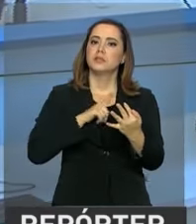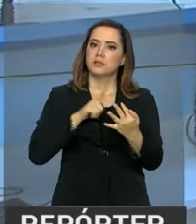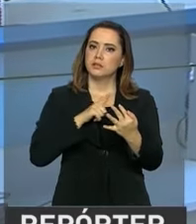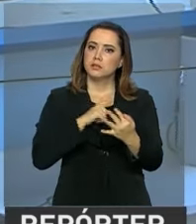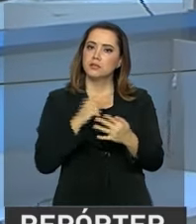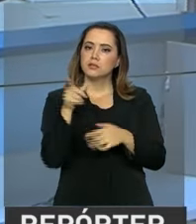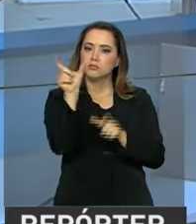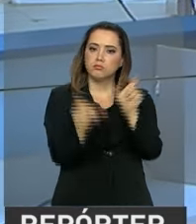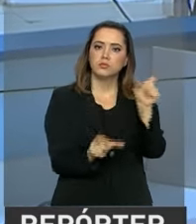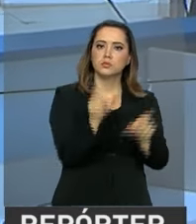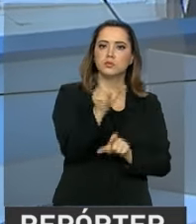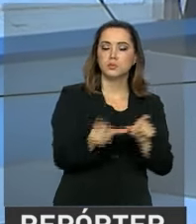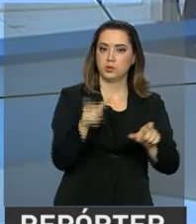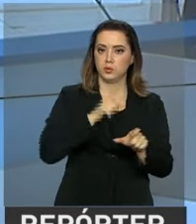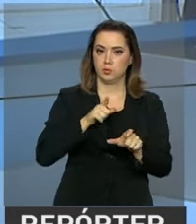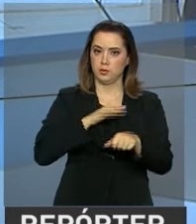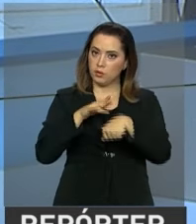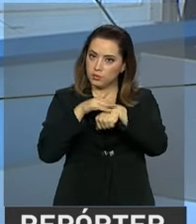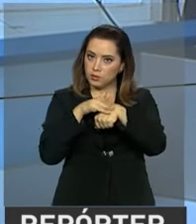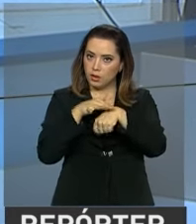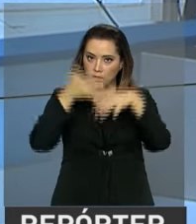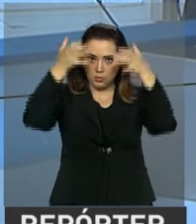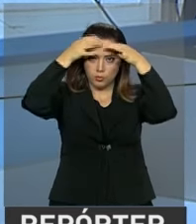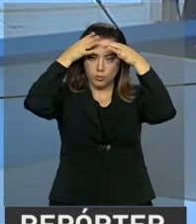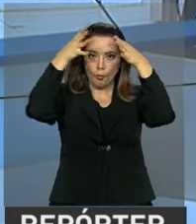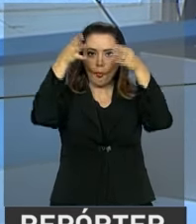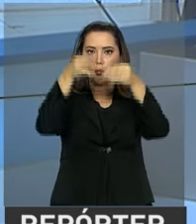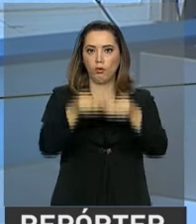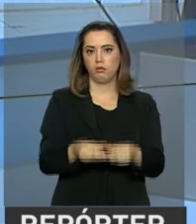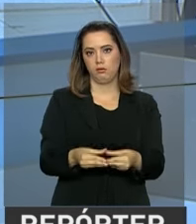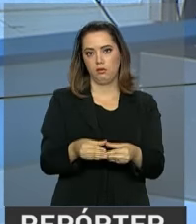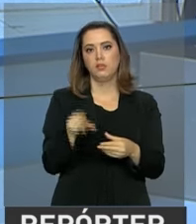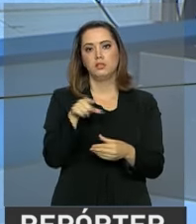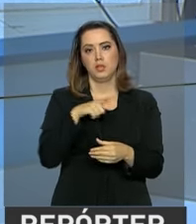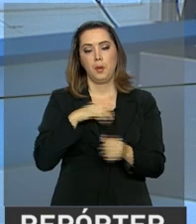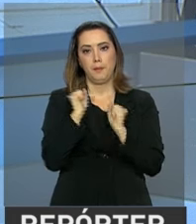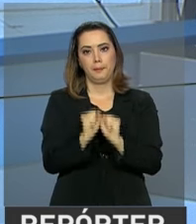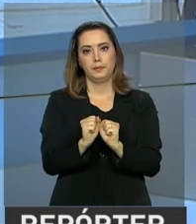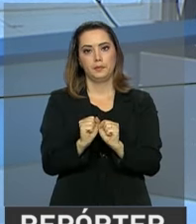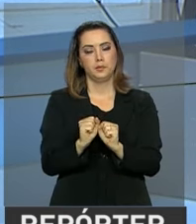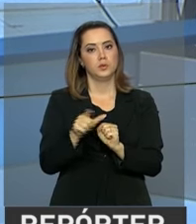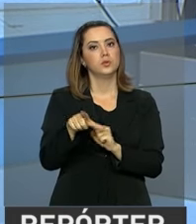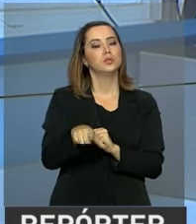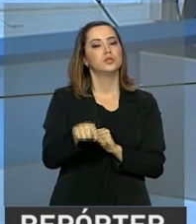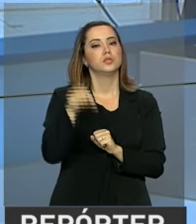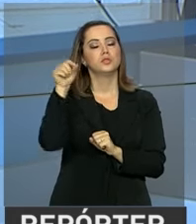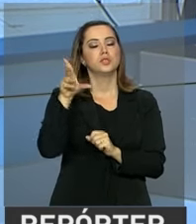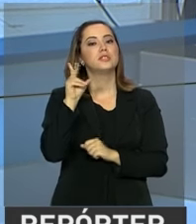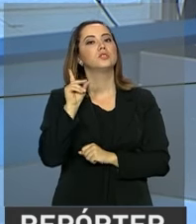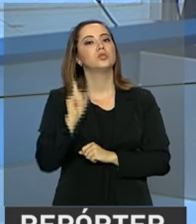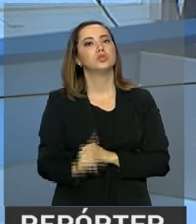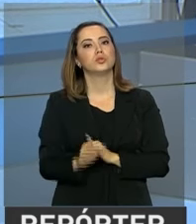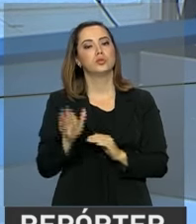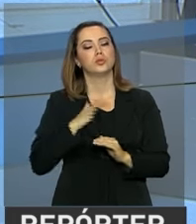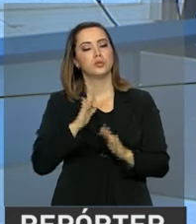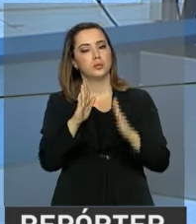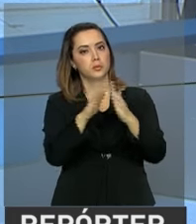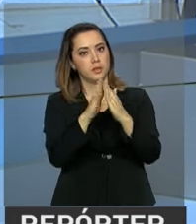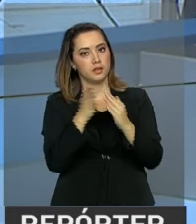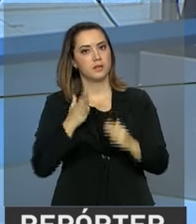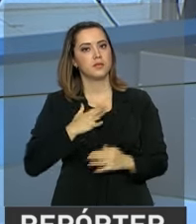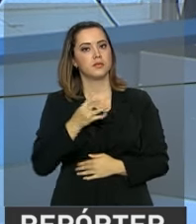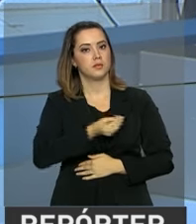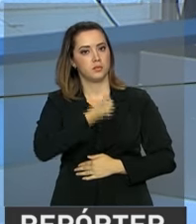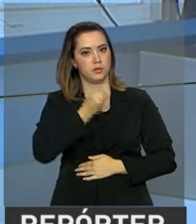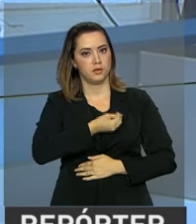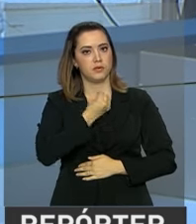com microcefalia vão ter prioridade no Minha Casa Minha Vida. O programa tem hoje 200 mil unidades prontas e parte delas